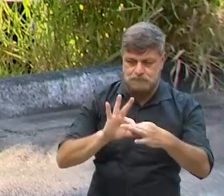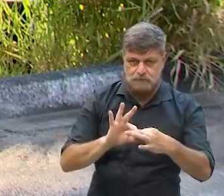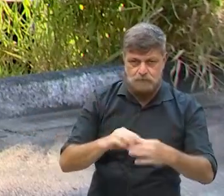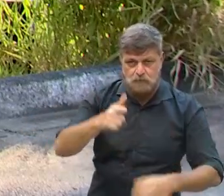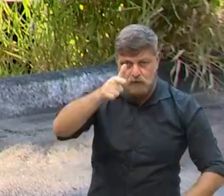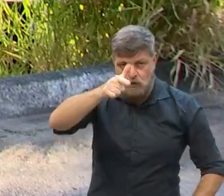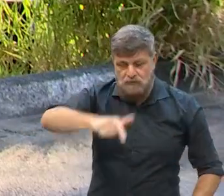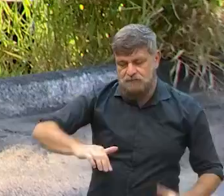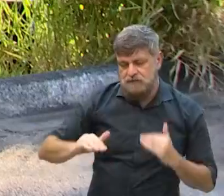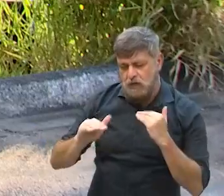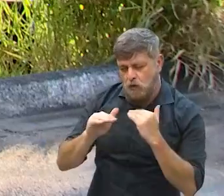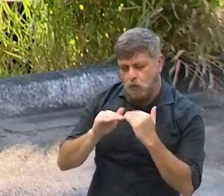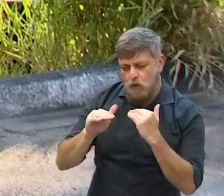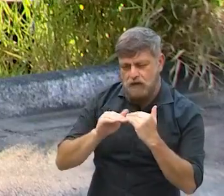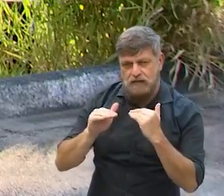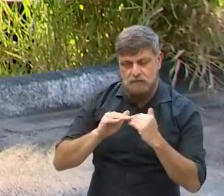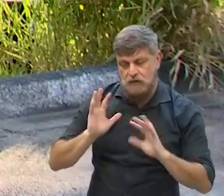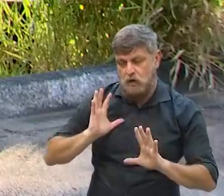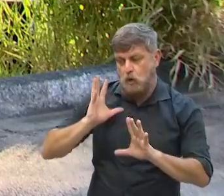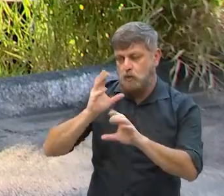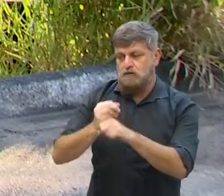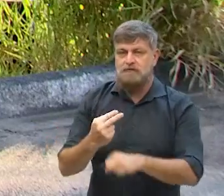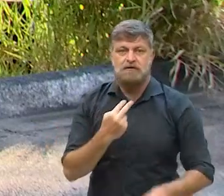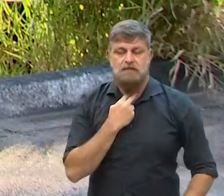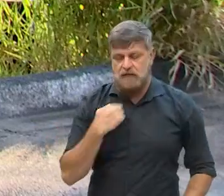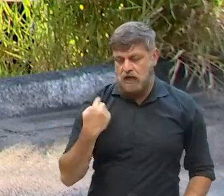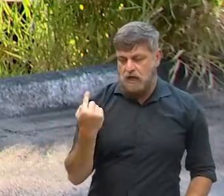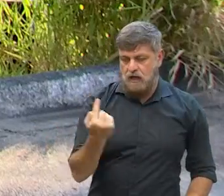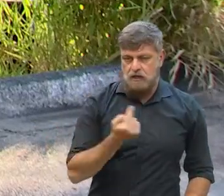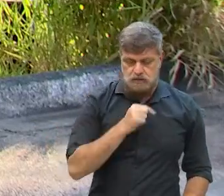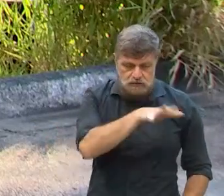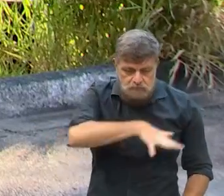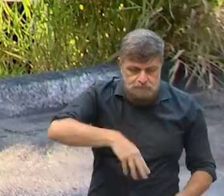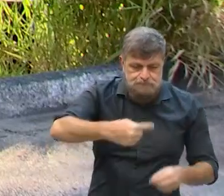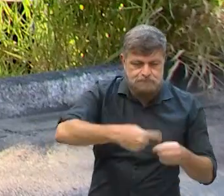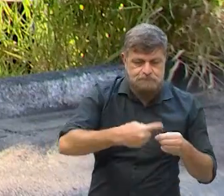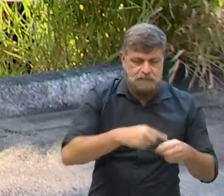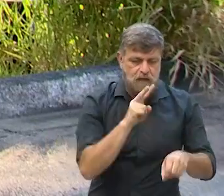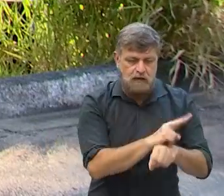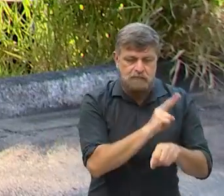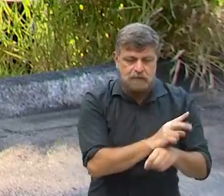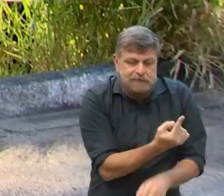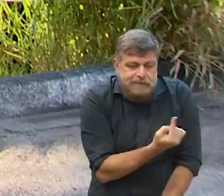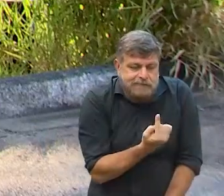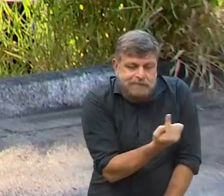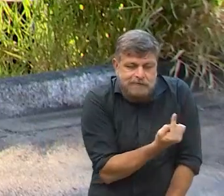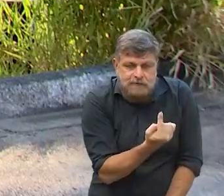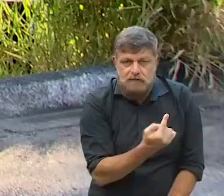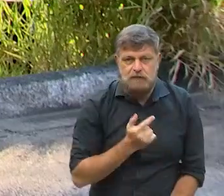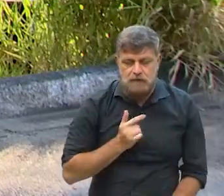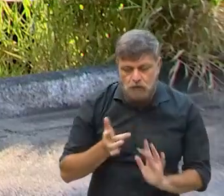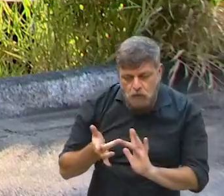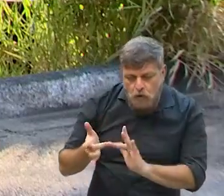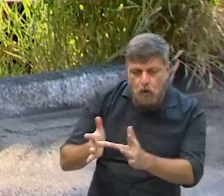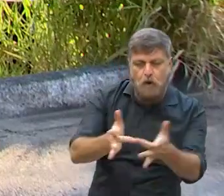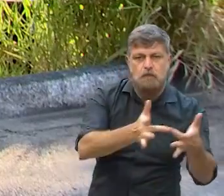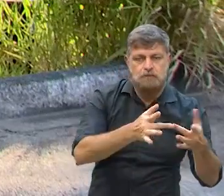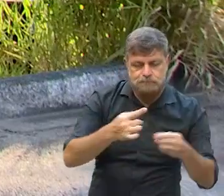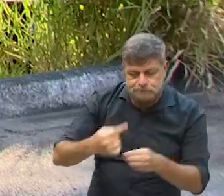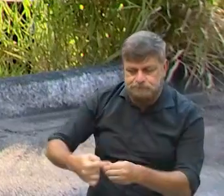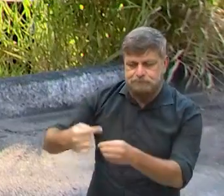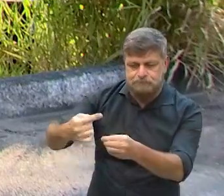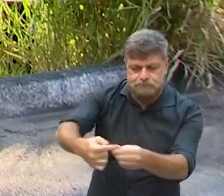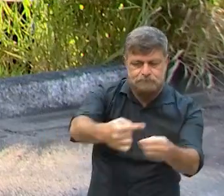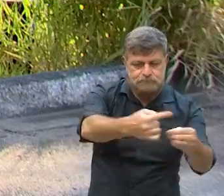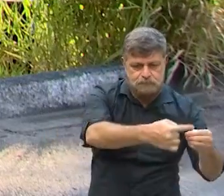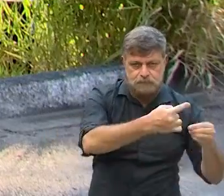é o equilíbrio, é o todo, né? Não adianta a gente ter uma área preservada, isolada, faz parte ter o entorno, tanto